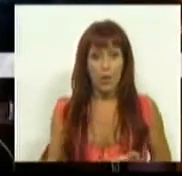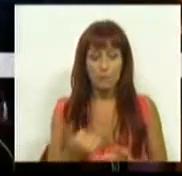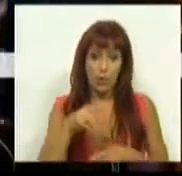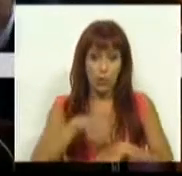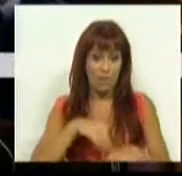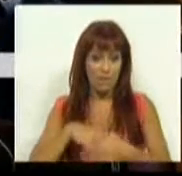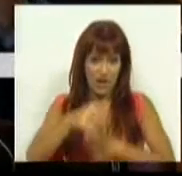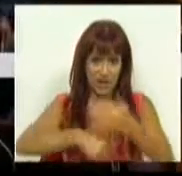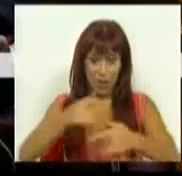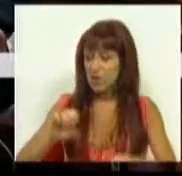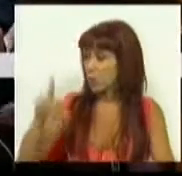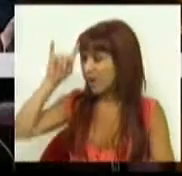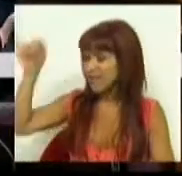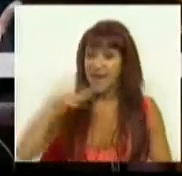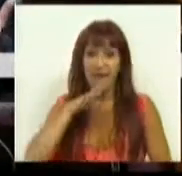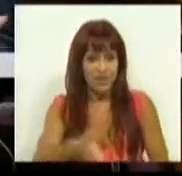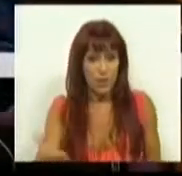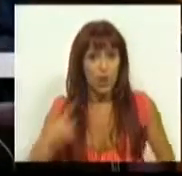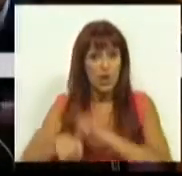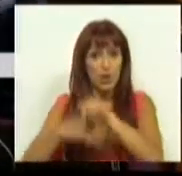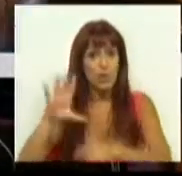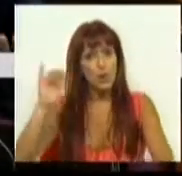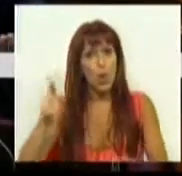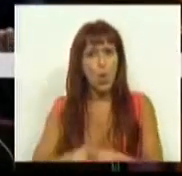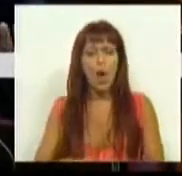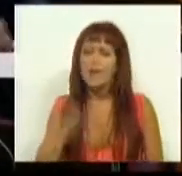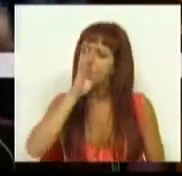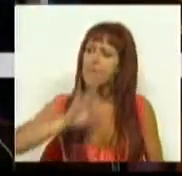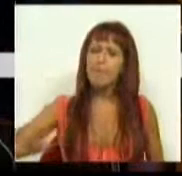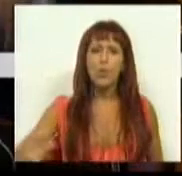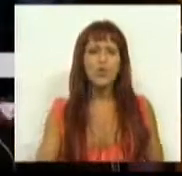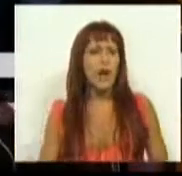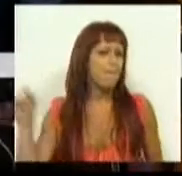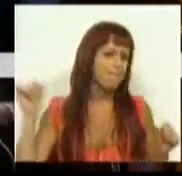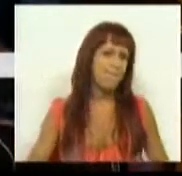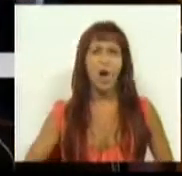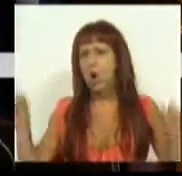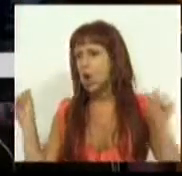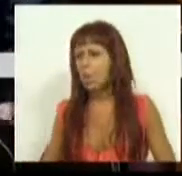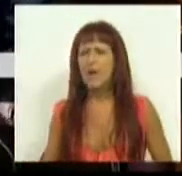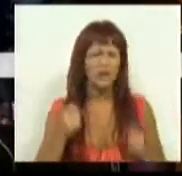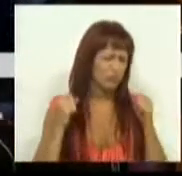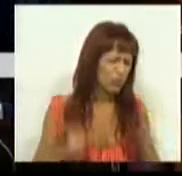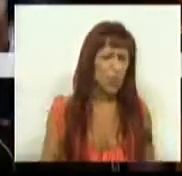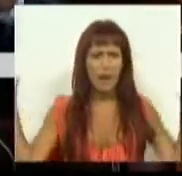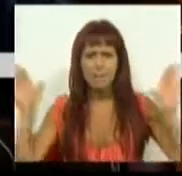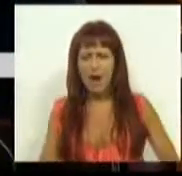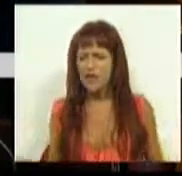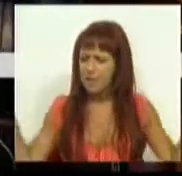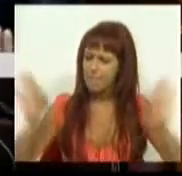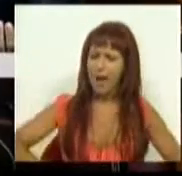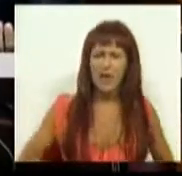aplicar, sempre que essa ideia é anunciada, depois, quando ela é concretizada, é sempre pior, é sempre mais dura, é sempre